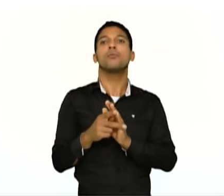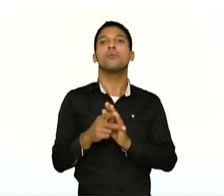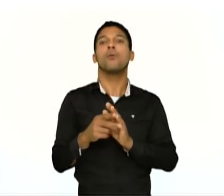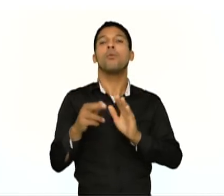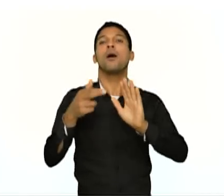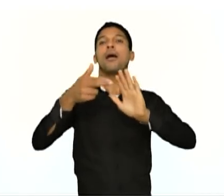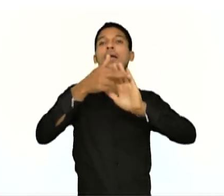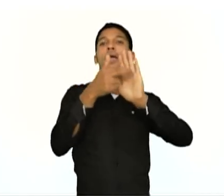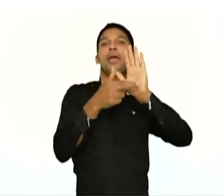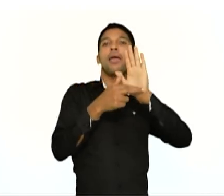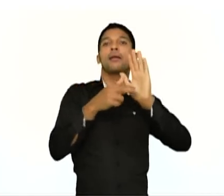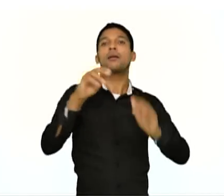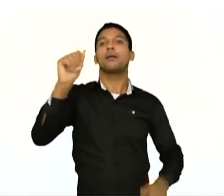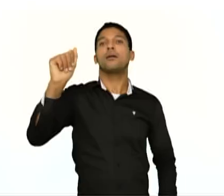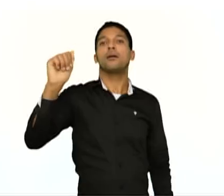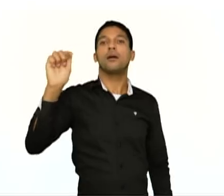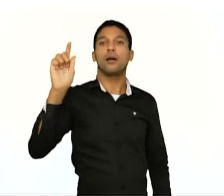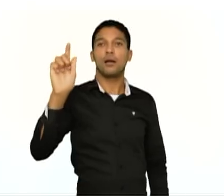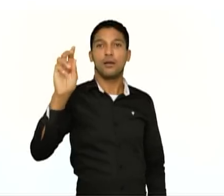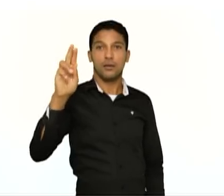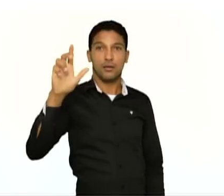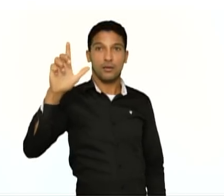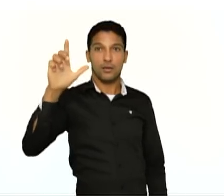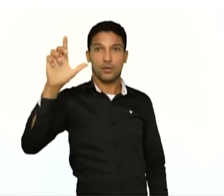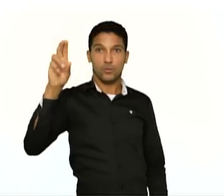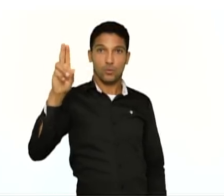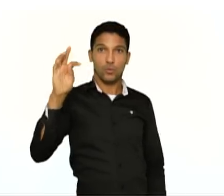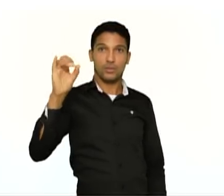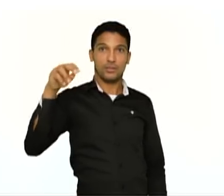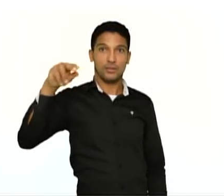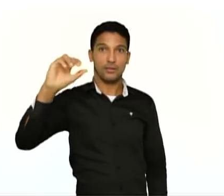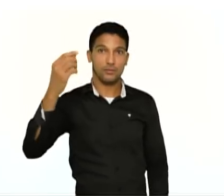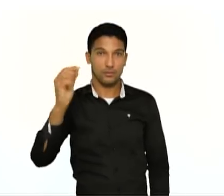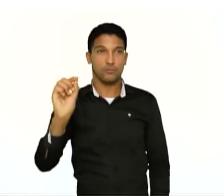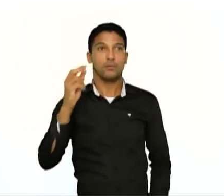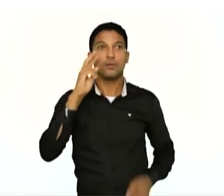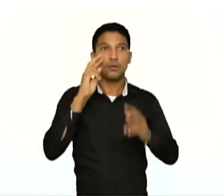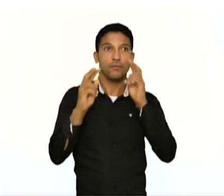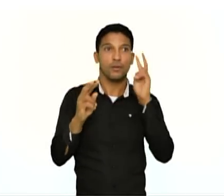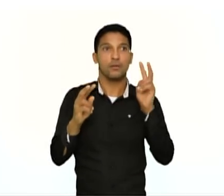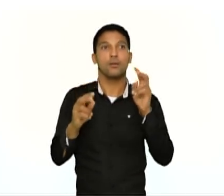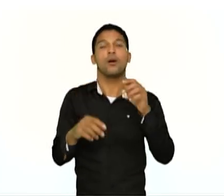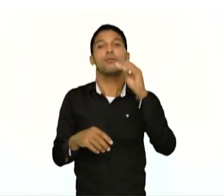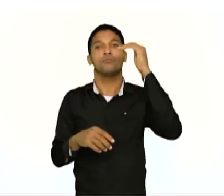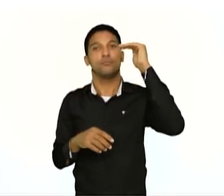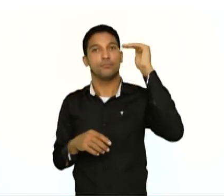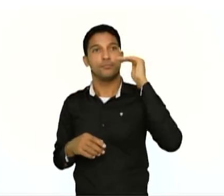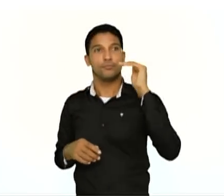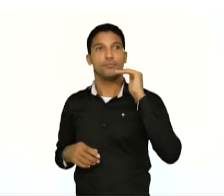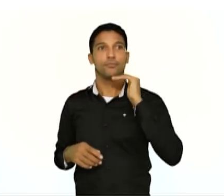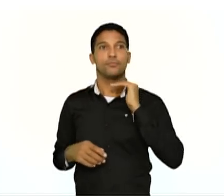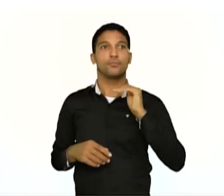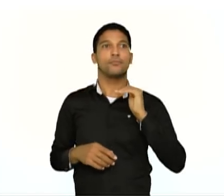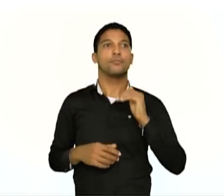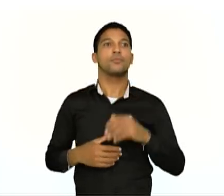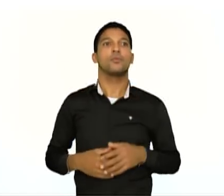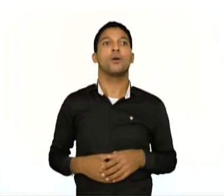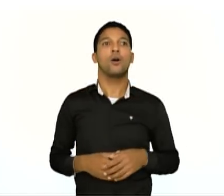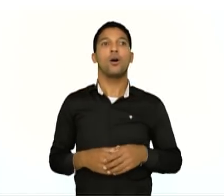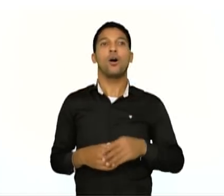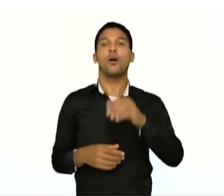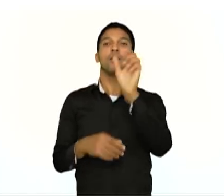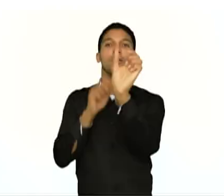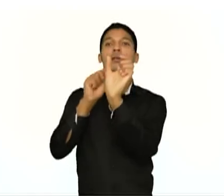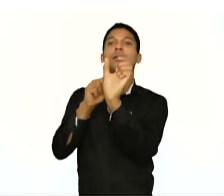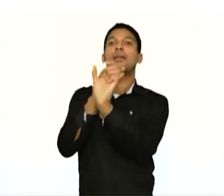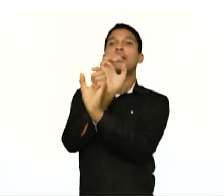embora foi construída a partir da preposição em, mais o adjetivo boa, mais o substantivo hora. Em boa